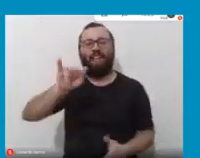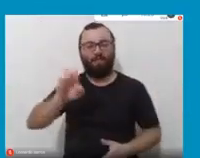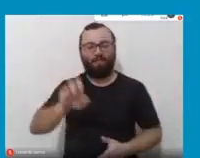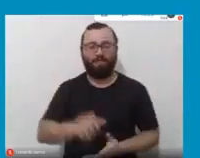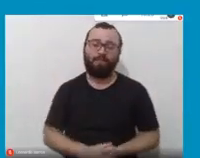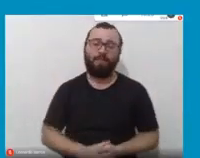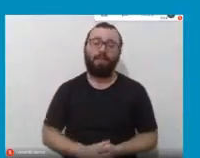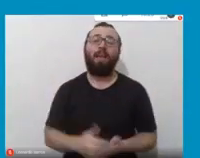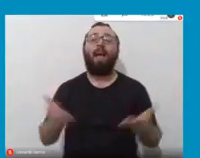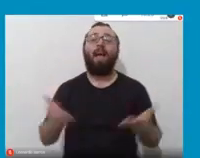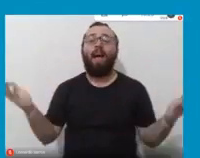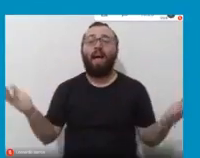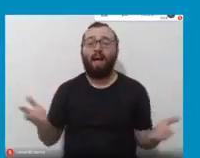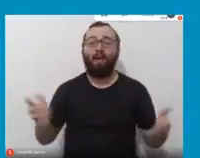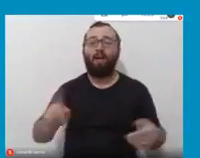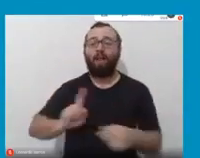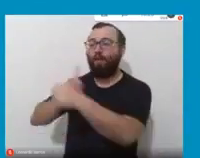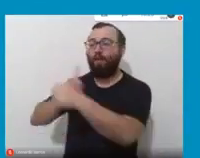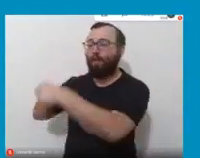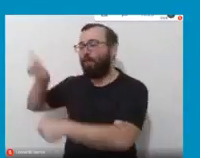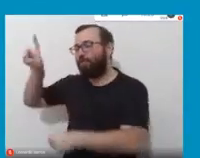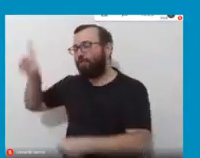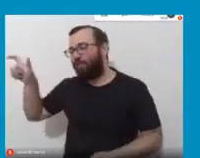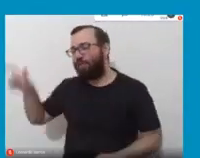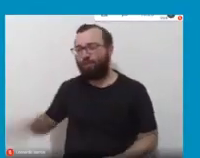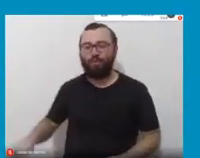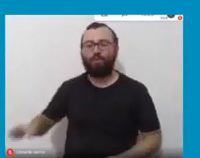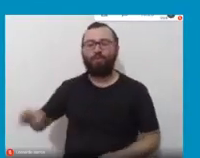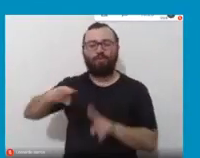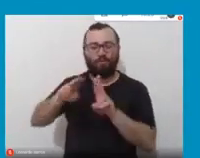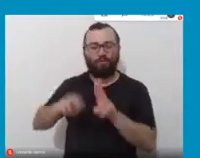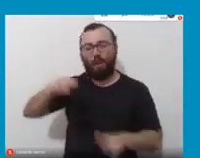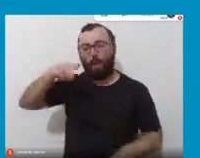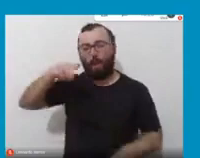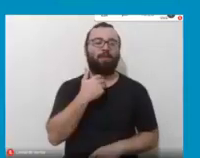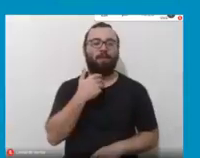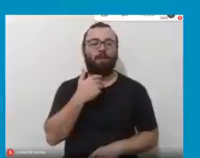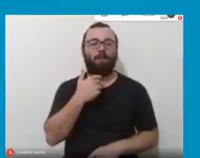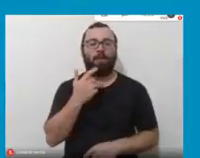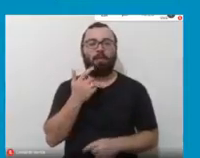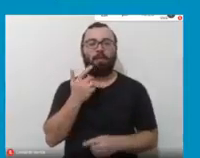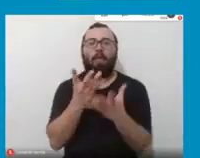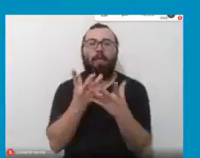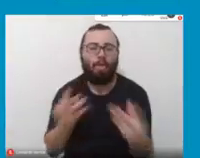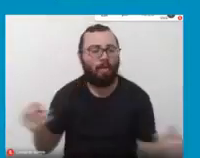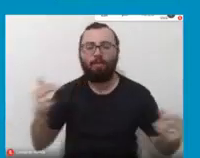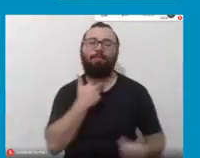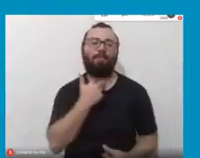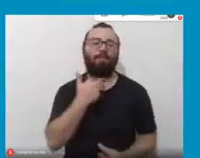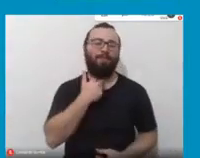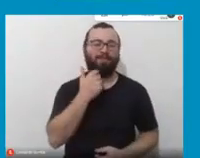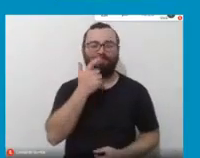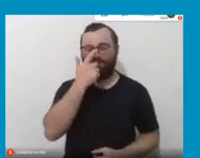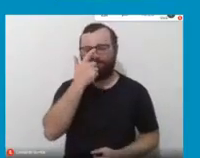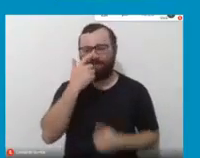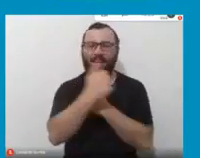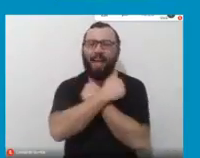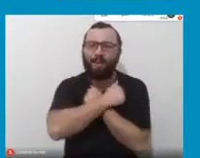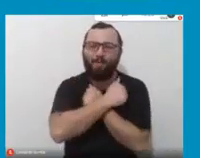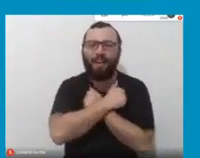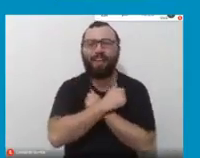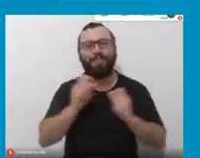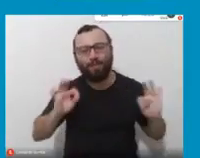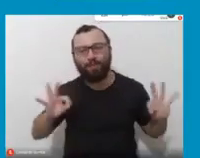então, passar a palavra para o nosso diretor, o diretor da editora UFRJ, o professor Marcelo Jacques. Calor, né? Então tá, gente, um abraço a